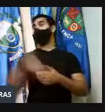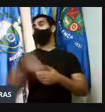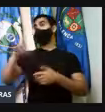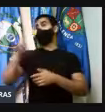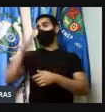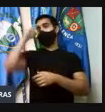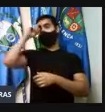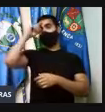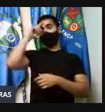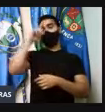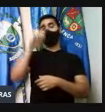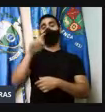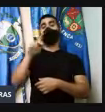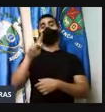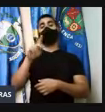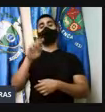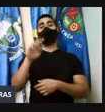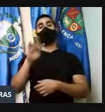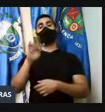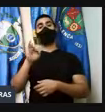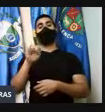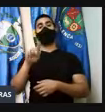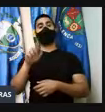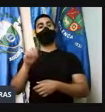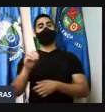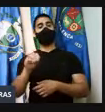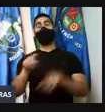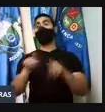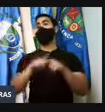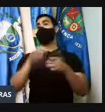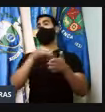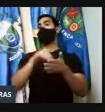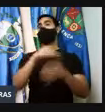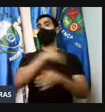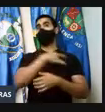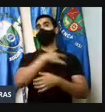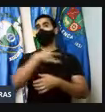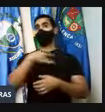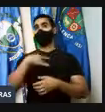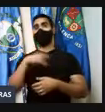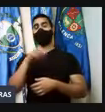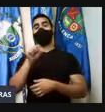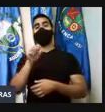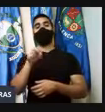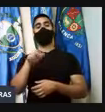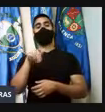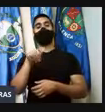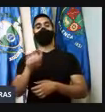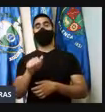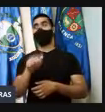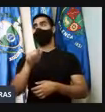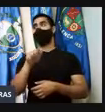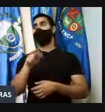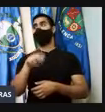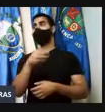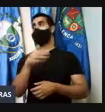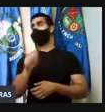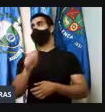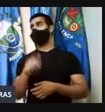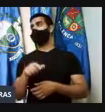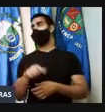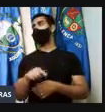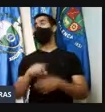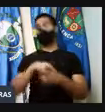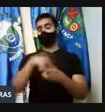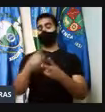do hospital, Tiago José, e da secretária de saúde, Soraya Graça, para mais essa convocação,